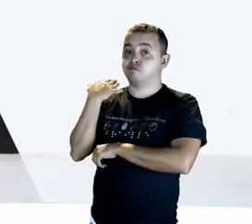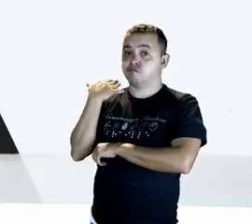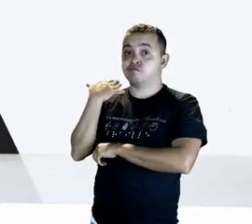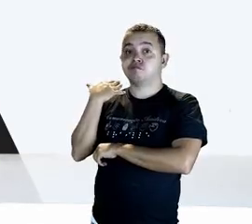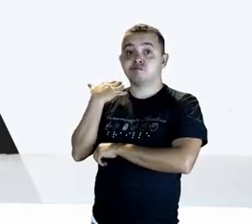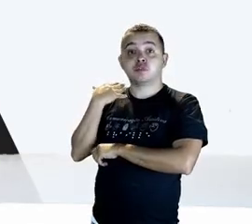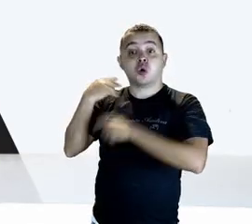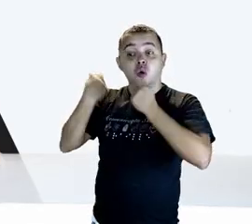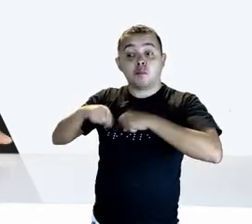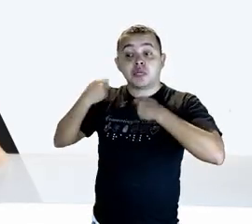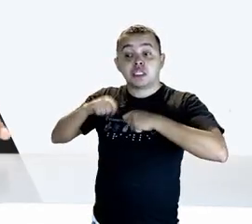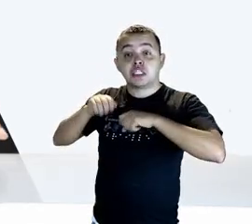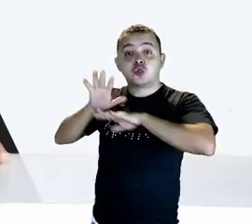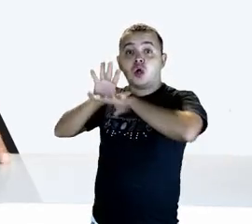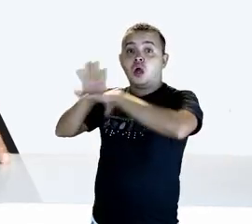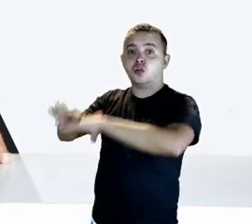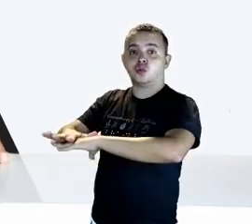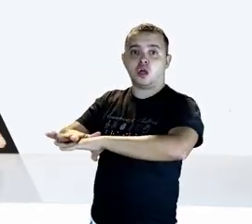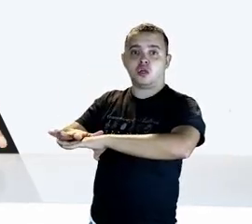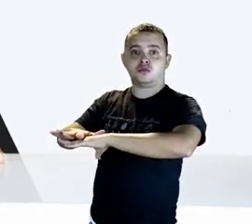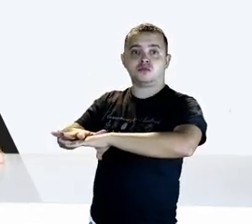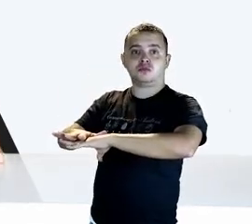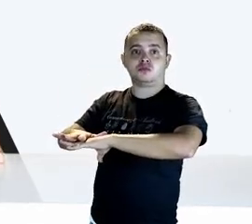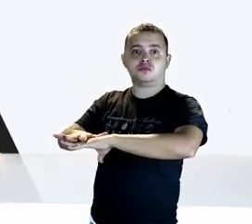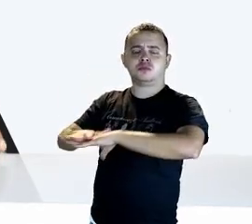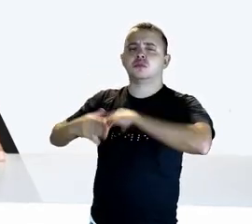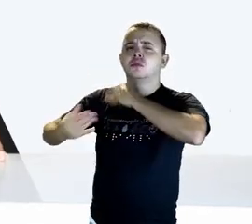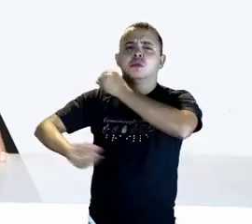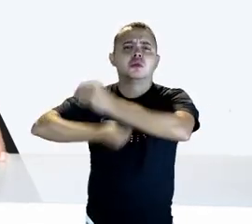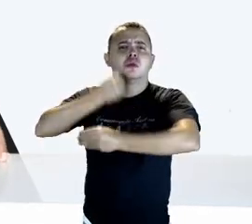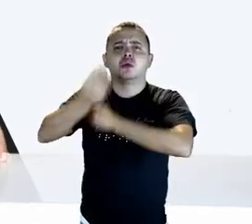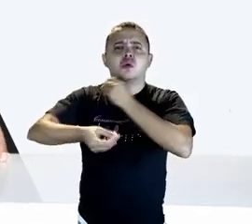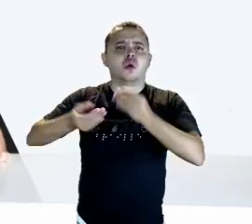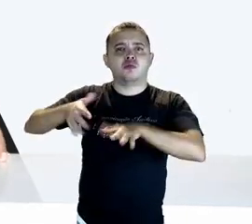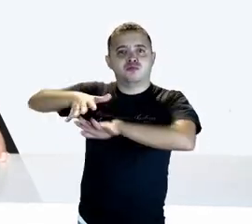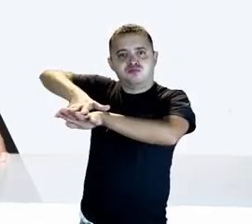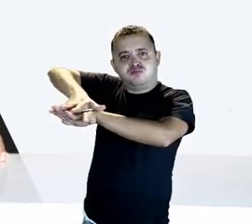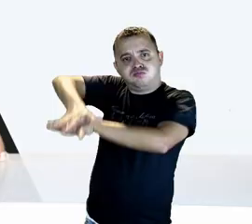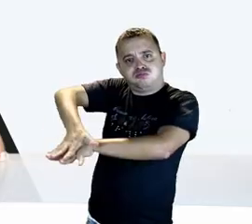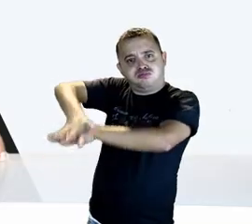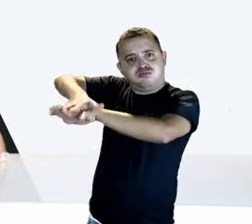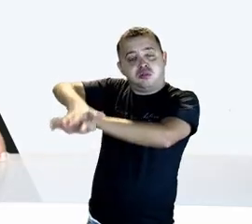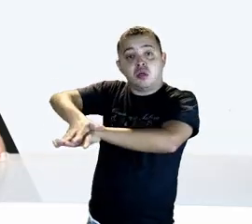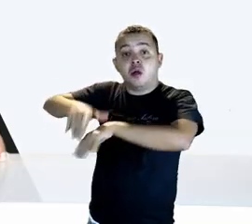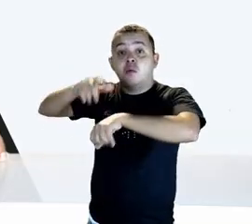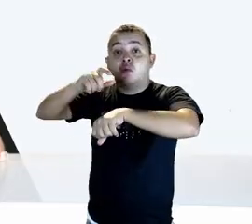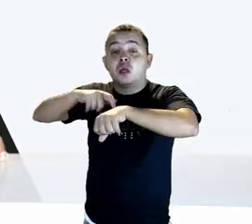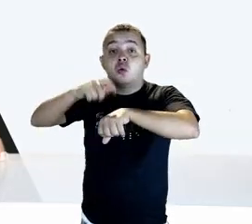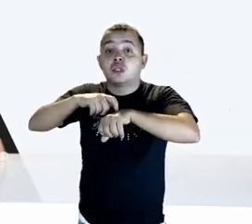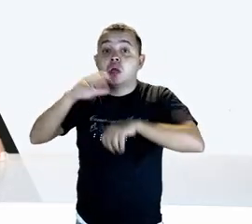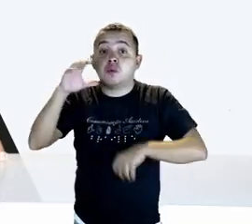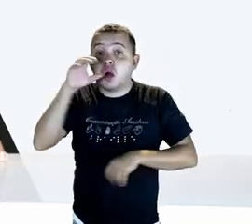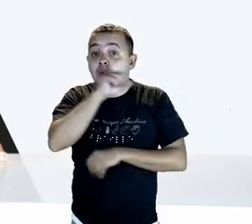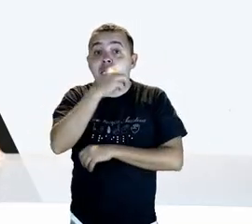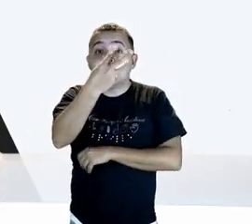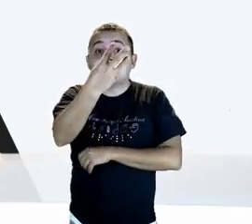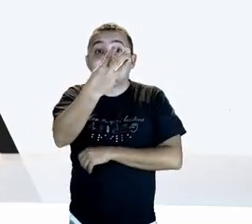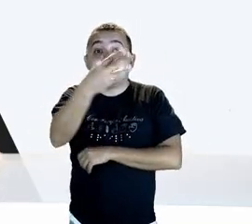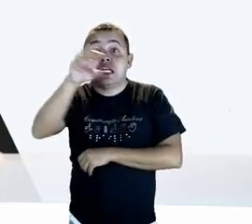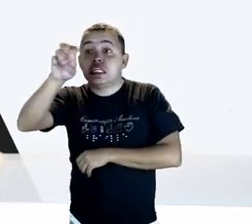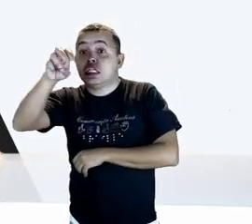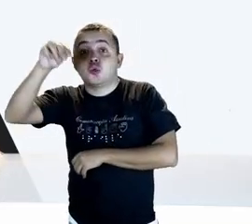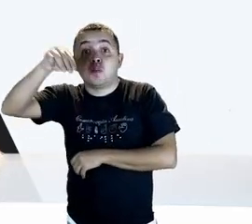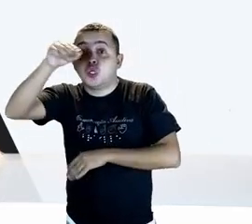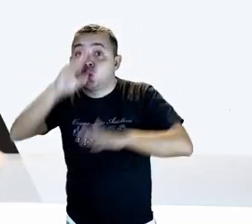vai. A parada cardiorrespiratória, ela leva à morte num período, é uma curiosidade aqui, de 3 a 5